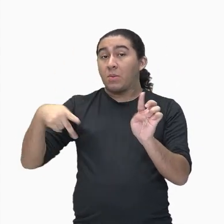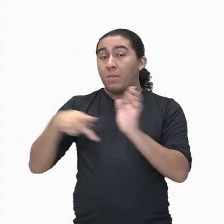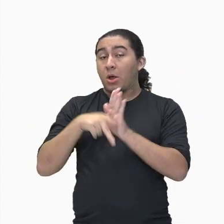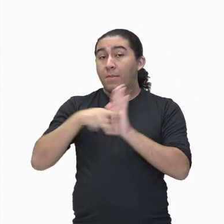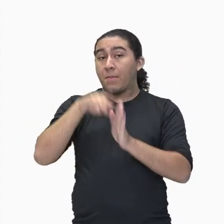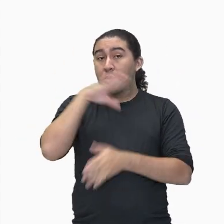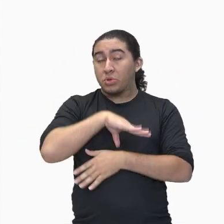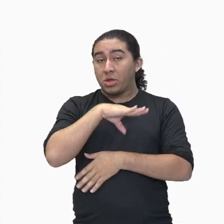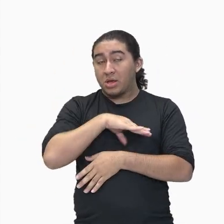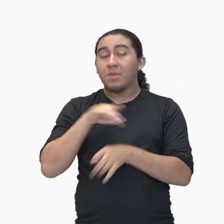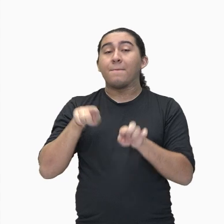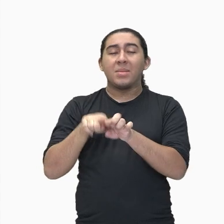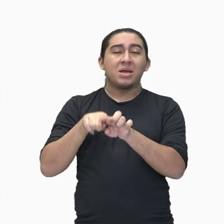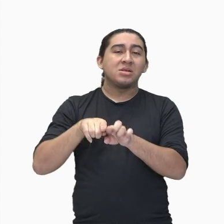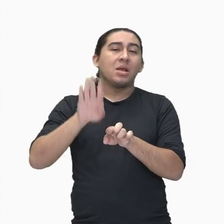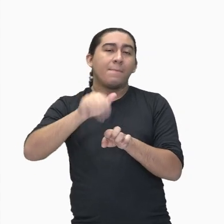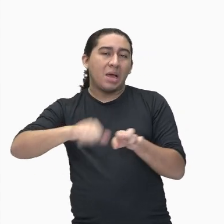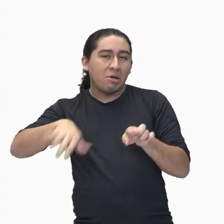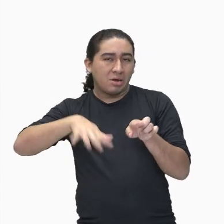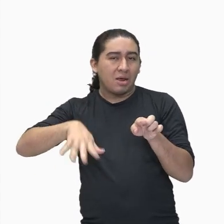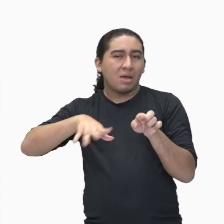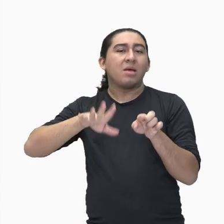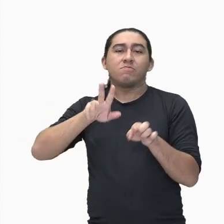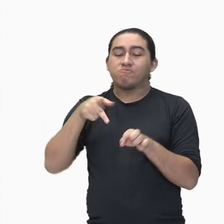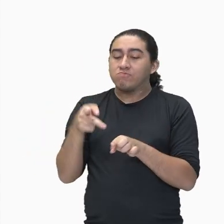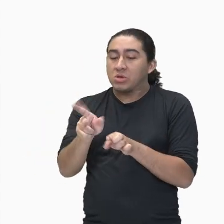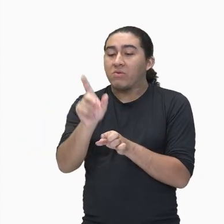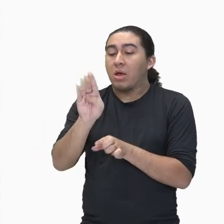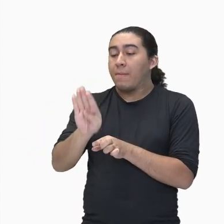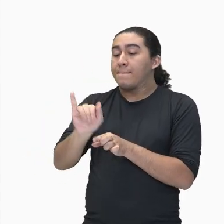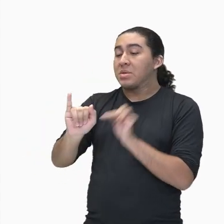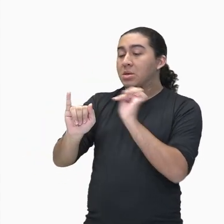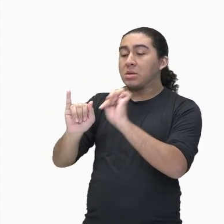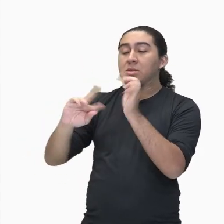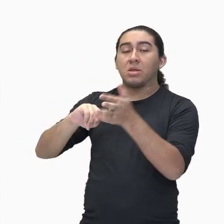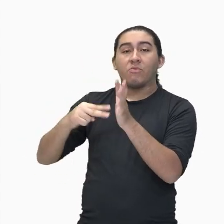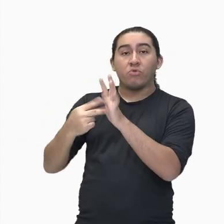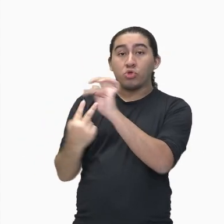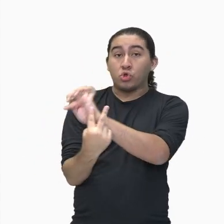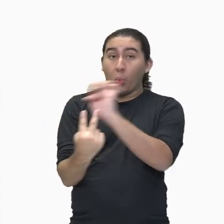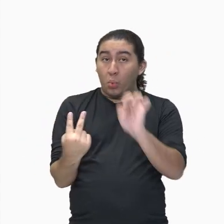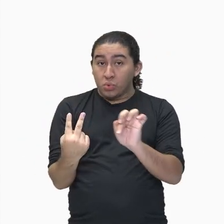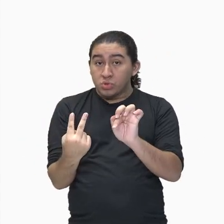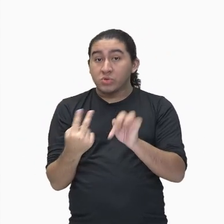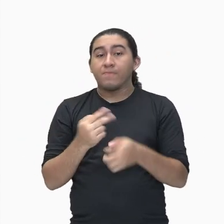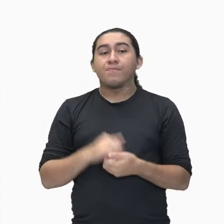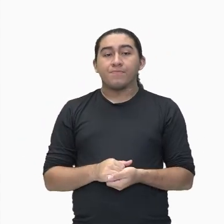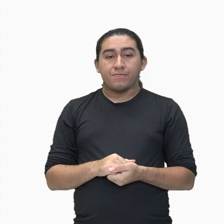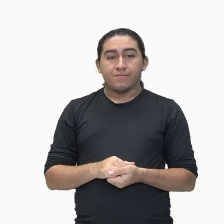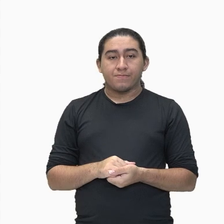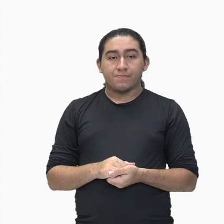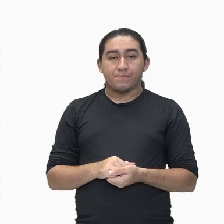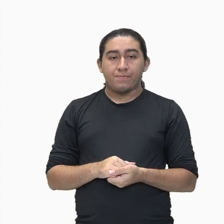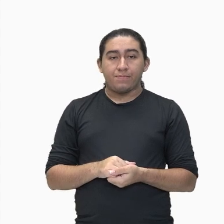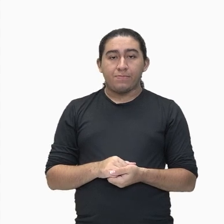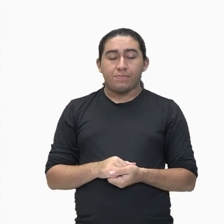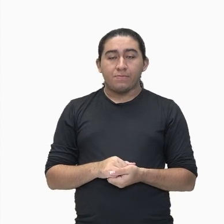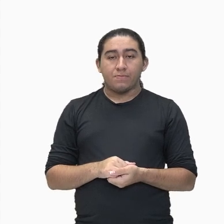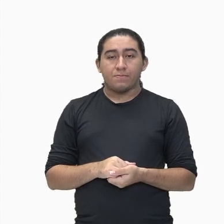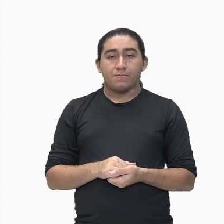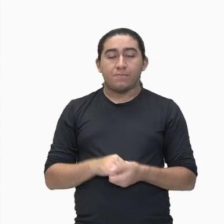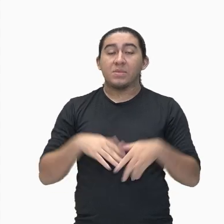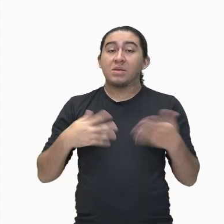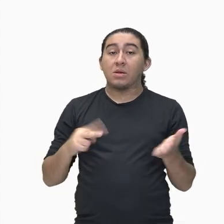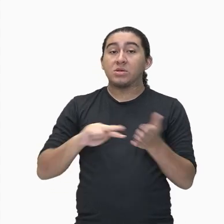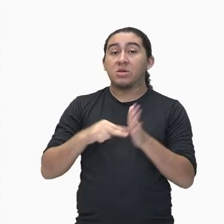na maioria das vezes são dois. Bicampeão, porque foi campeão 2 vezes, né?